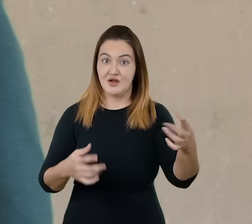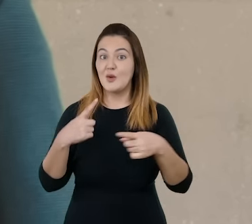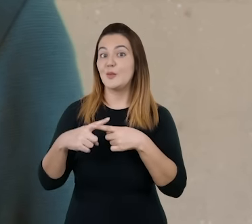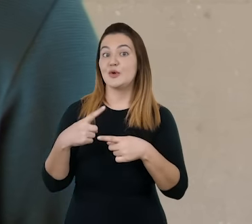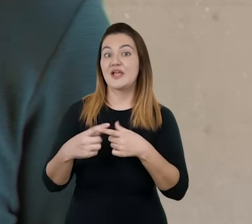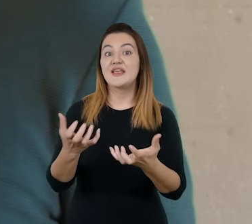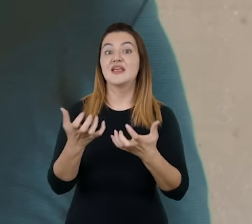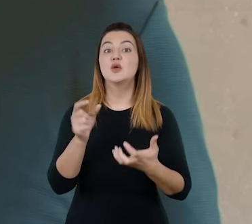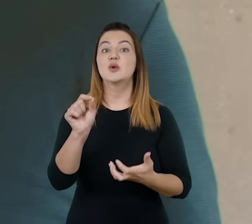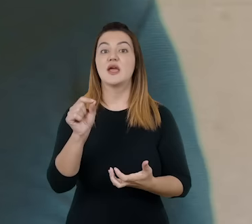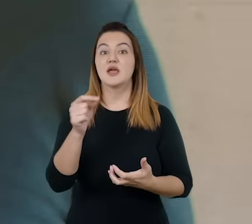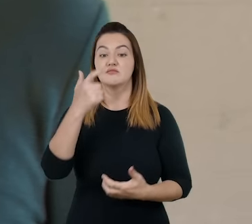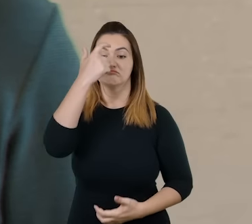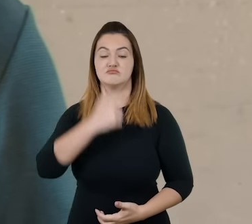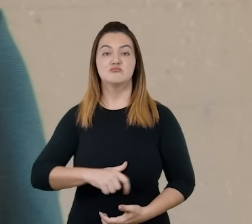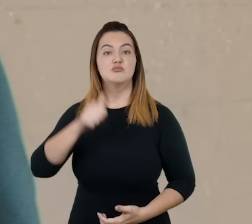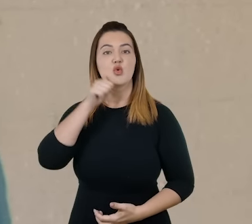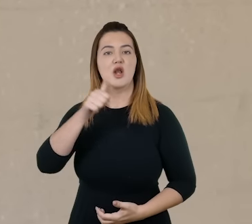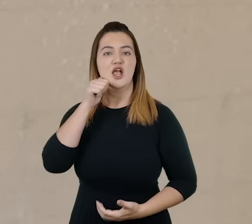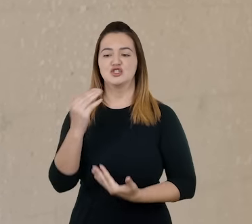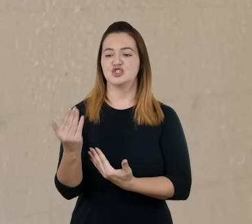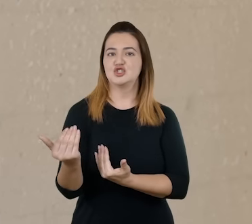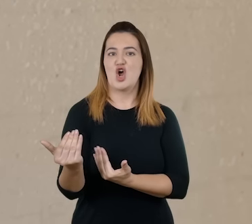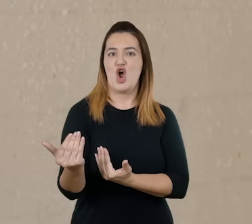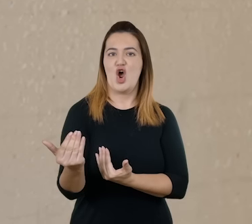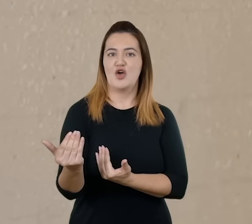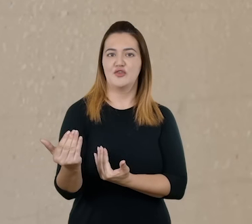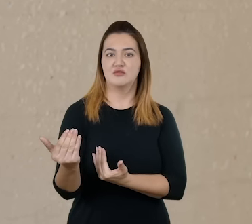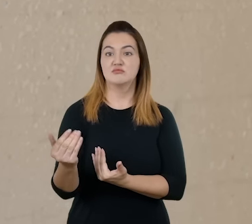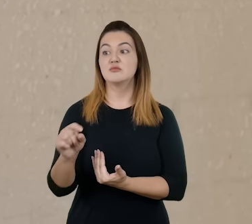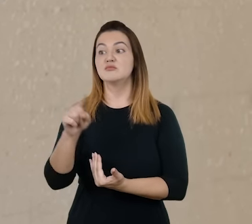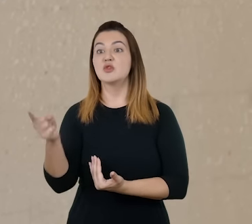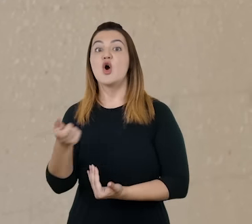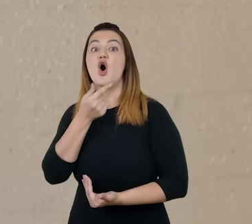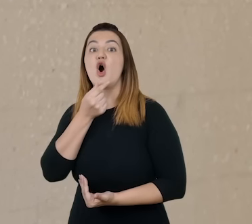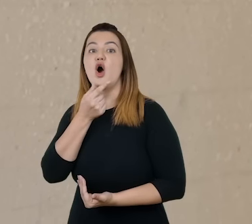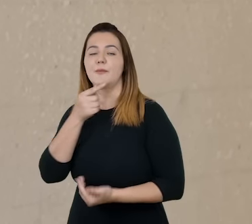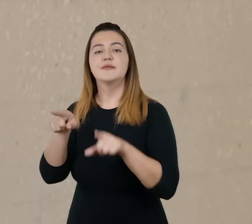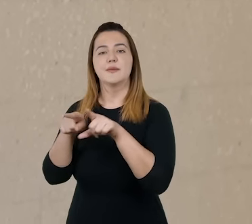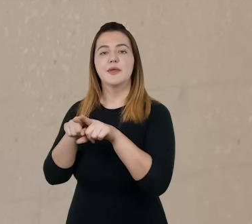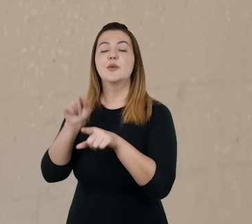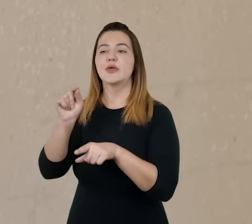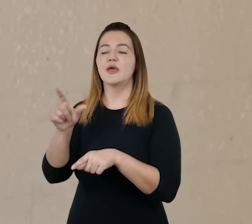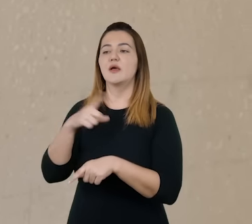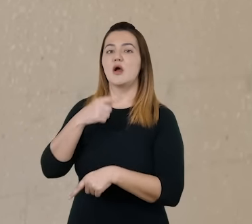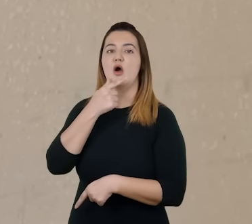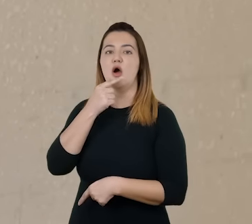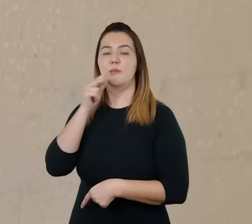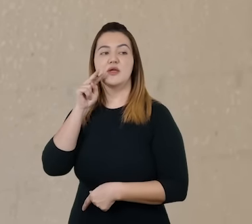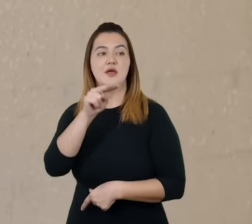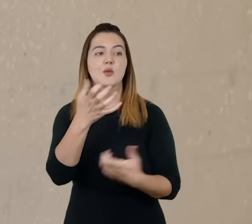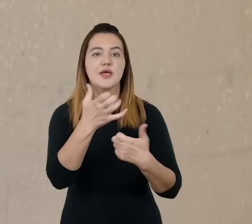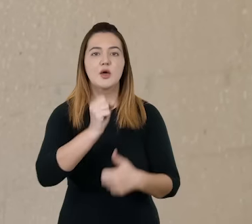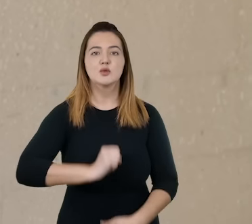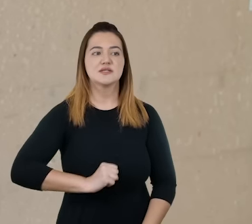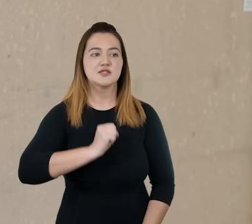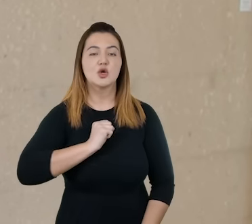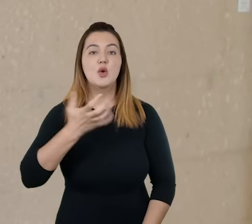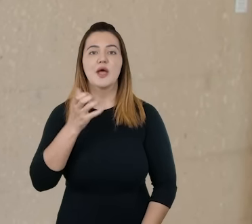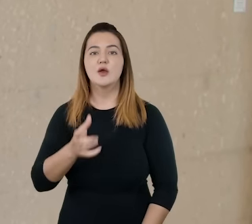tornassem sacerdotisas, vestindo-se de mulher, castrando a si mesmos e jogando o seu